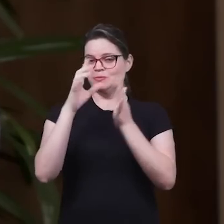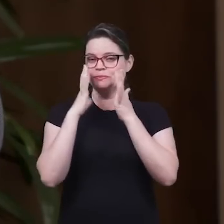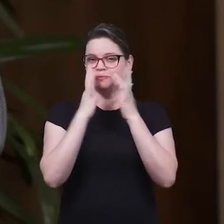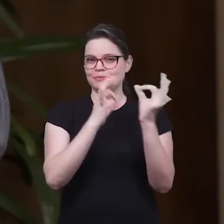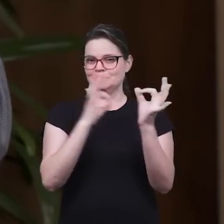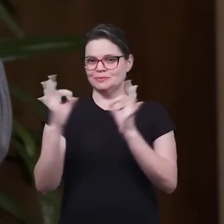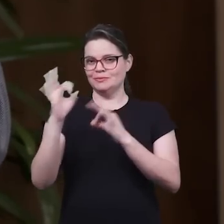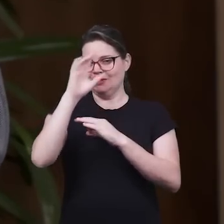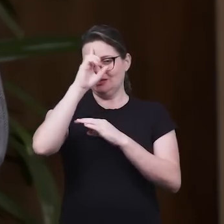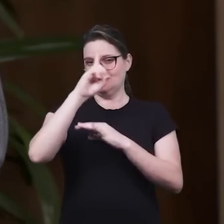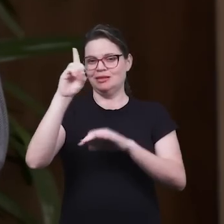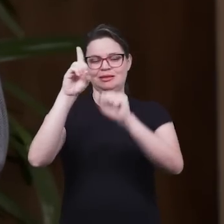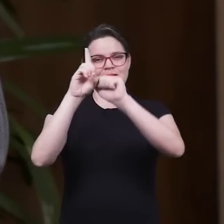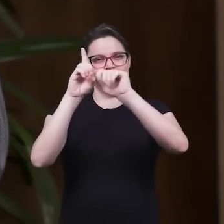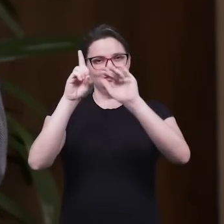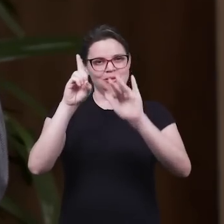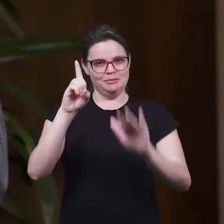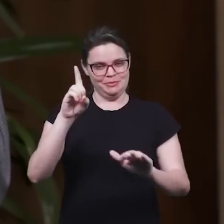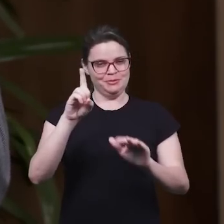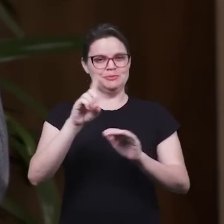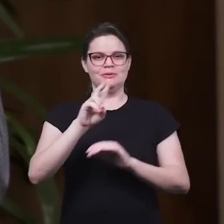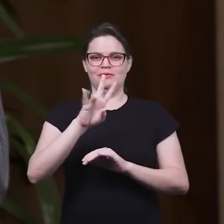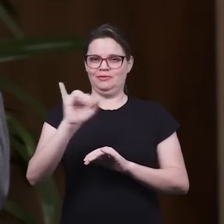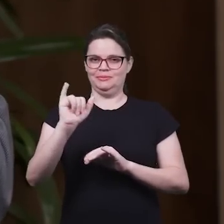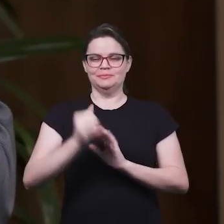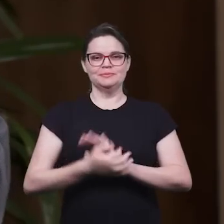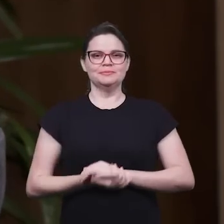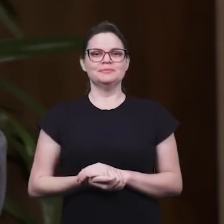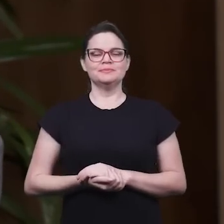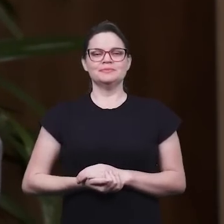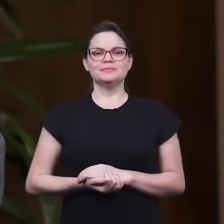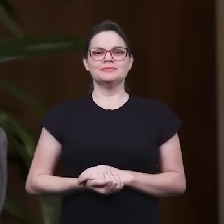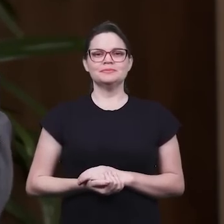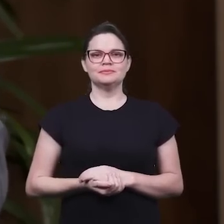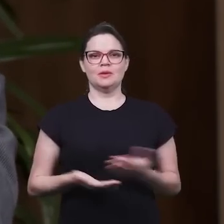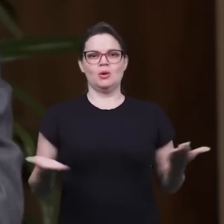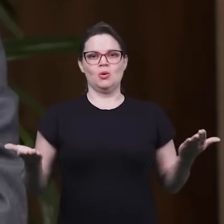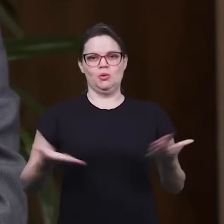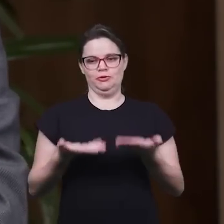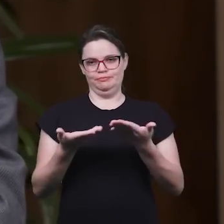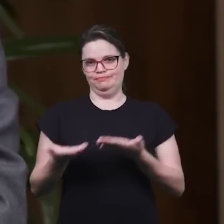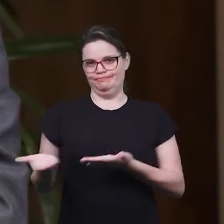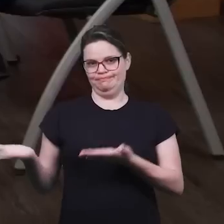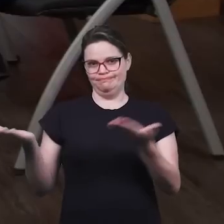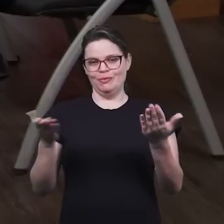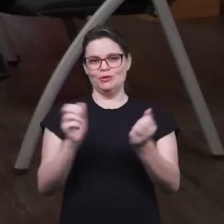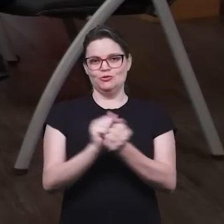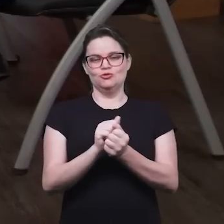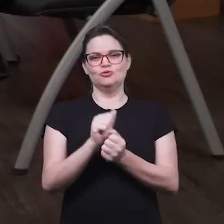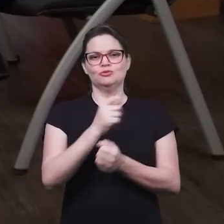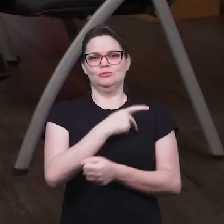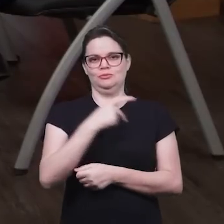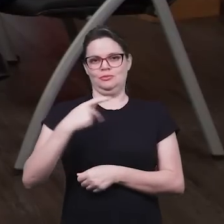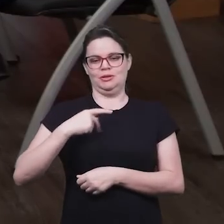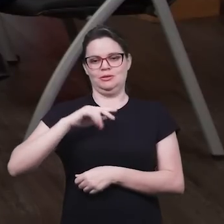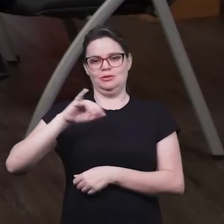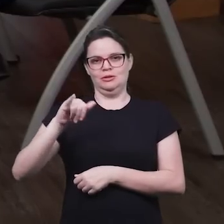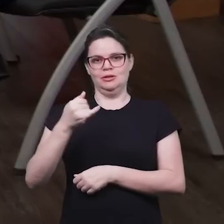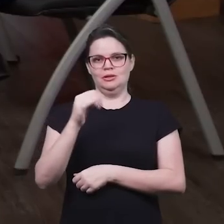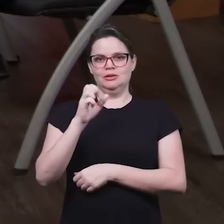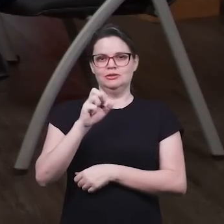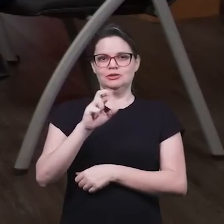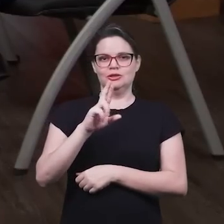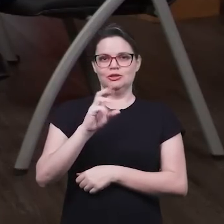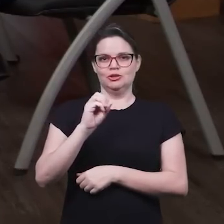assiste, que Deus possa abençoá-lo. E estão aqui os pastores comigo. Jerônimo Silva, Pai do